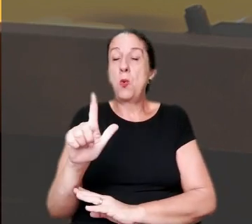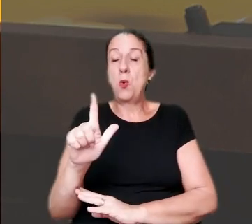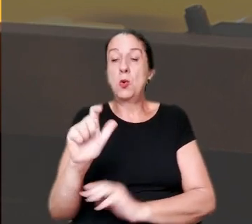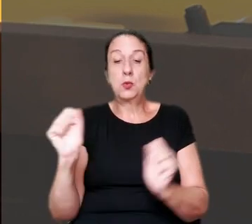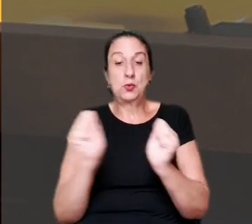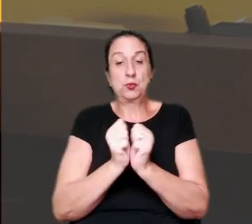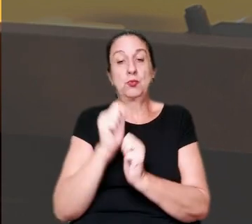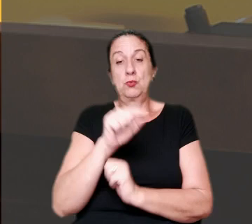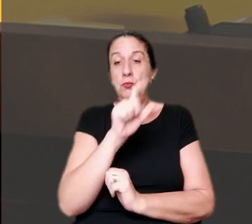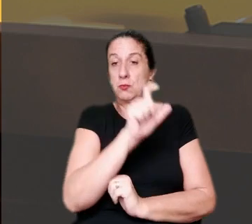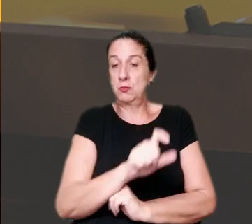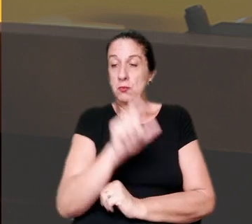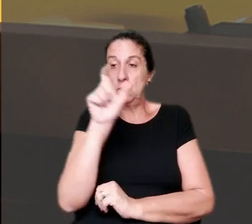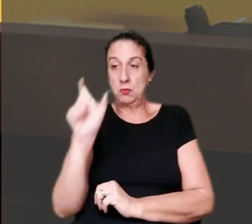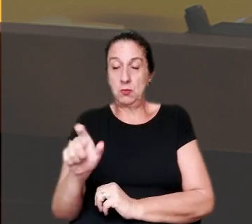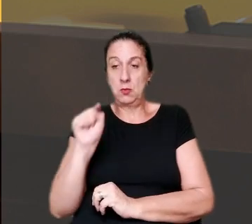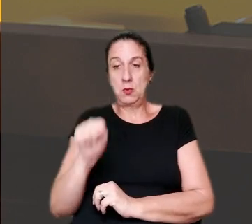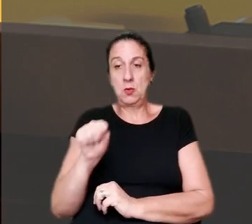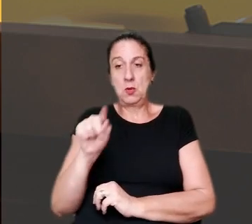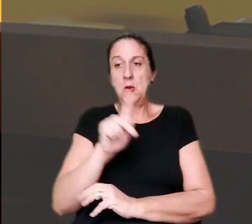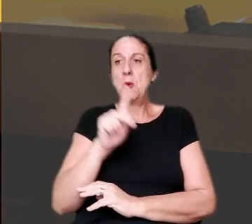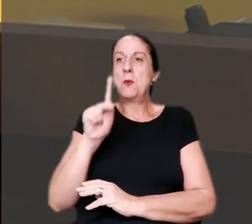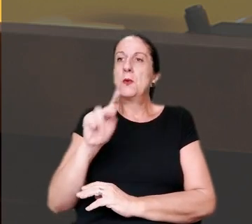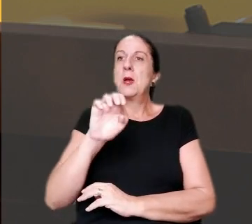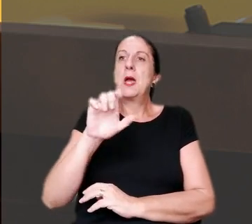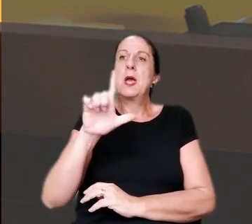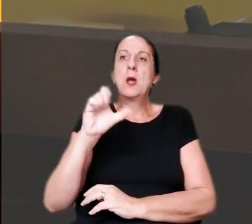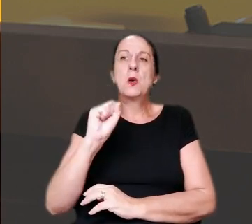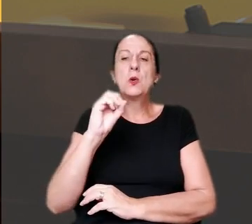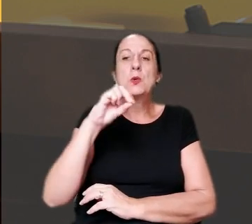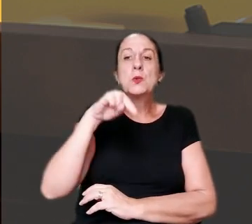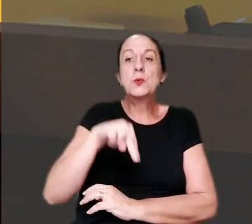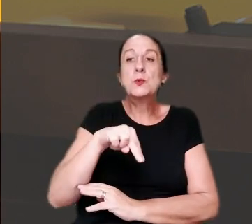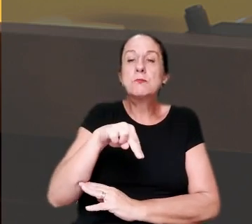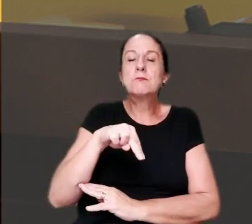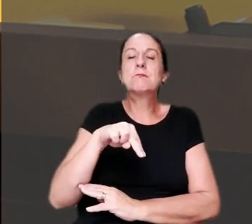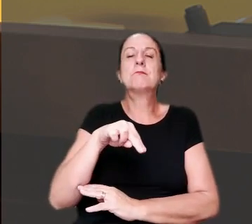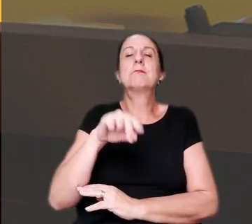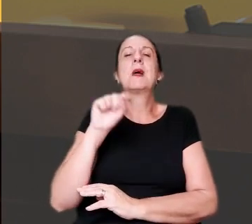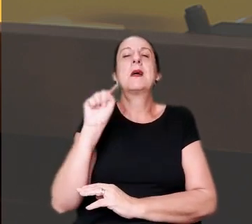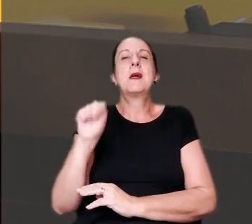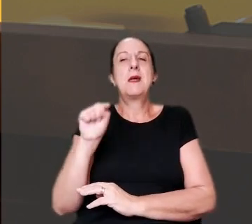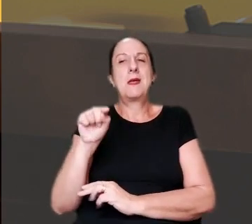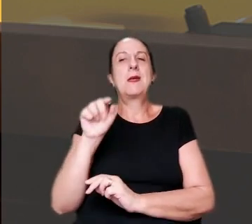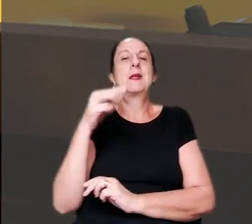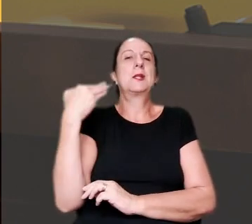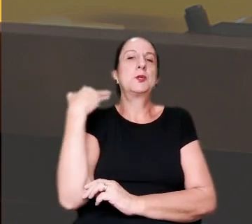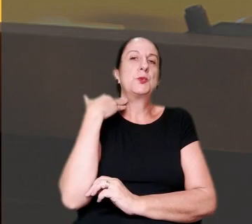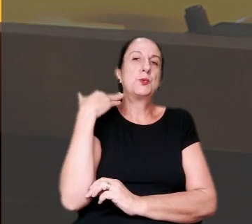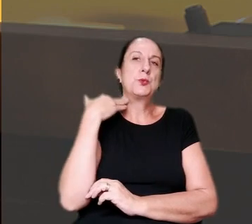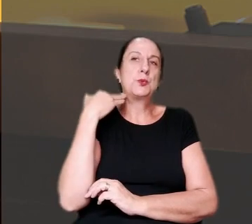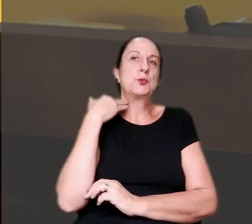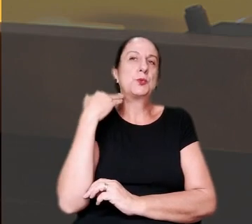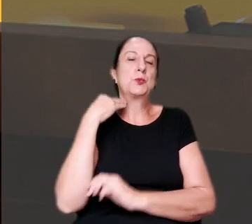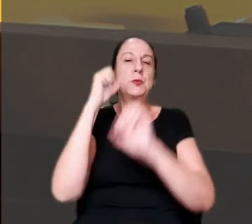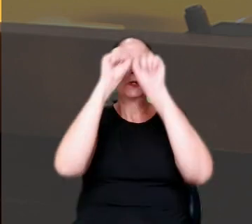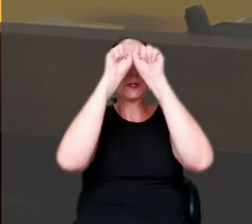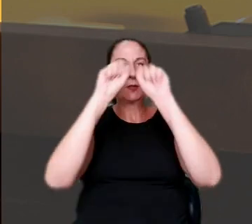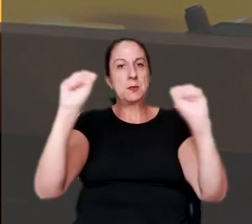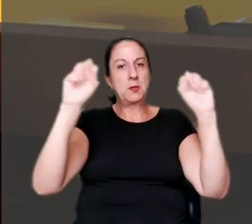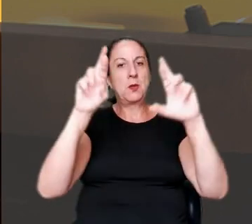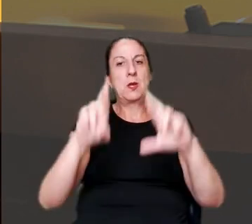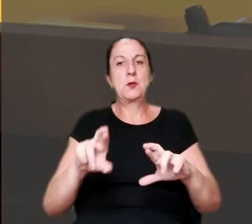outro, que era o assistente dele, era o professor Elson Guimarães Gottschalk, que era juiz